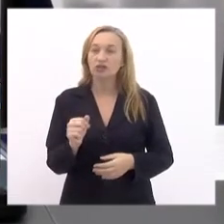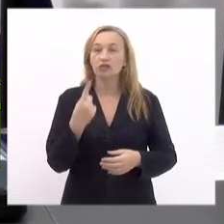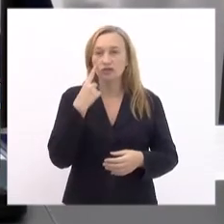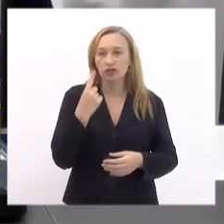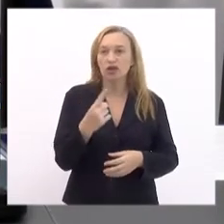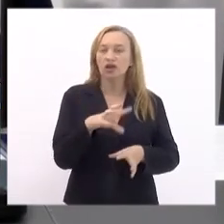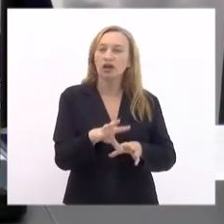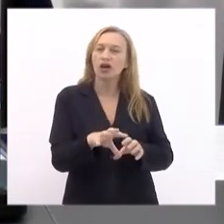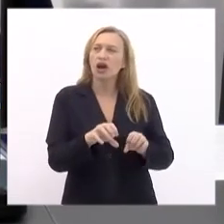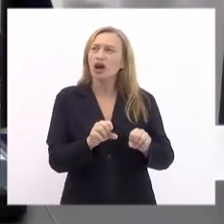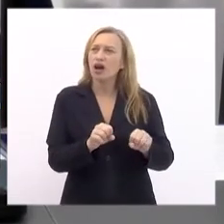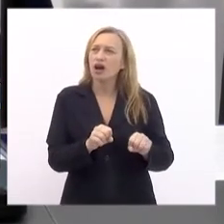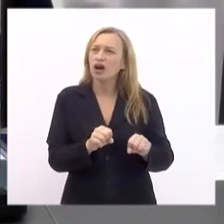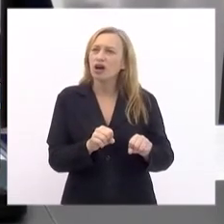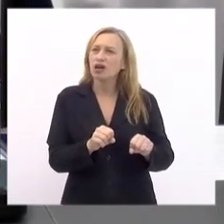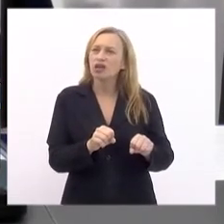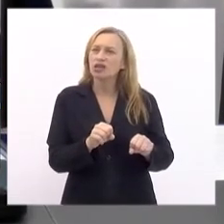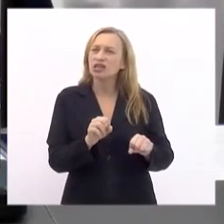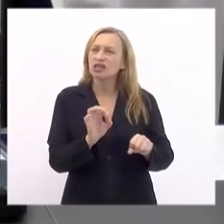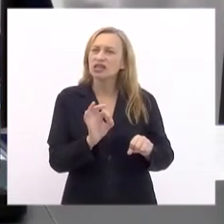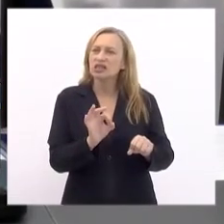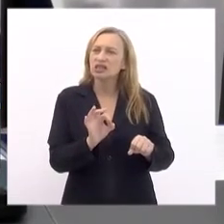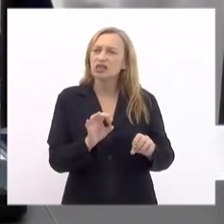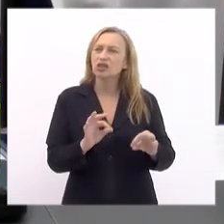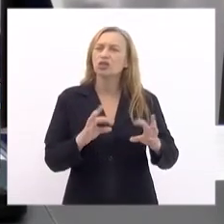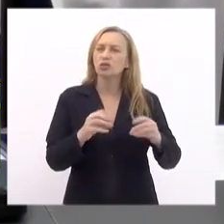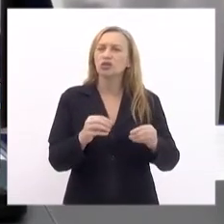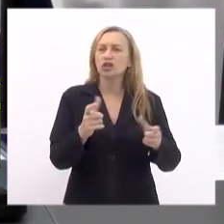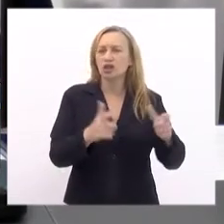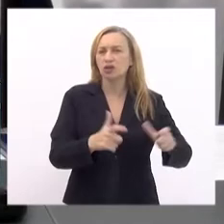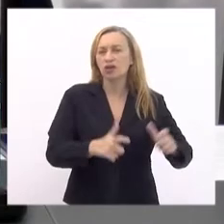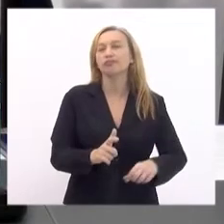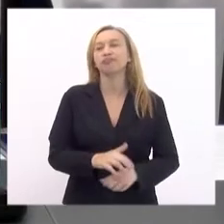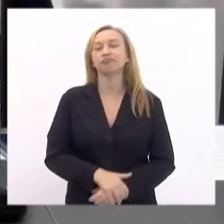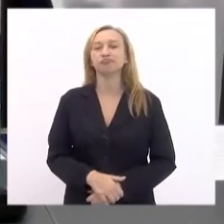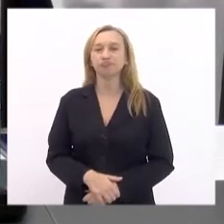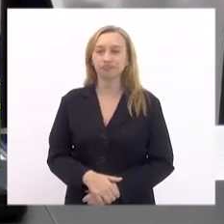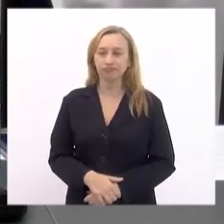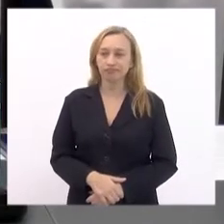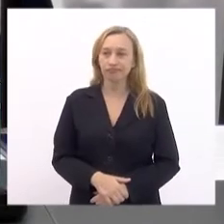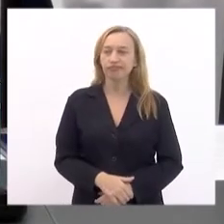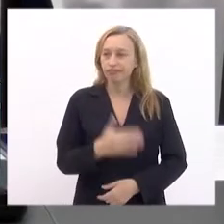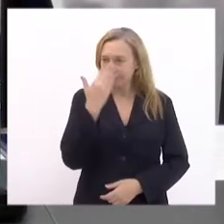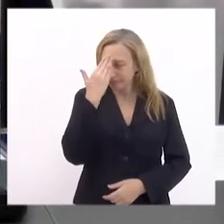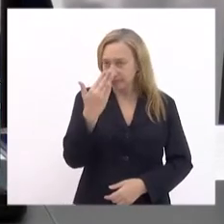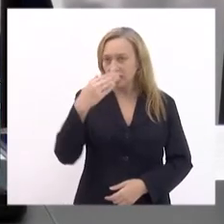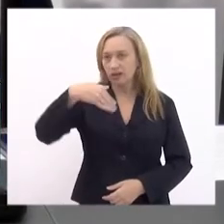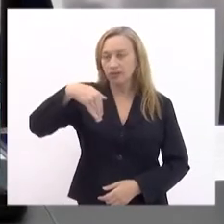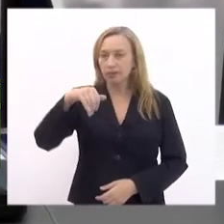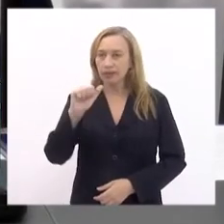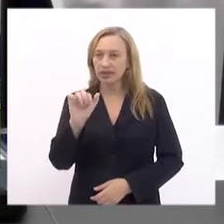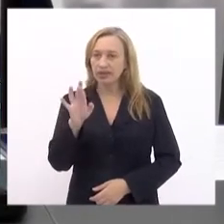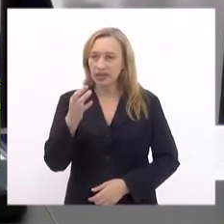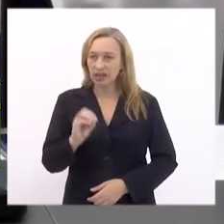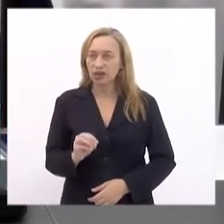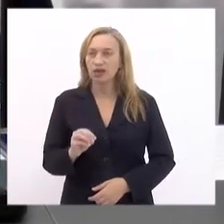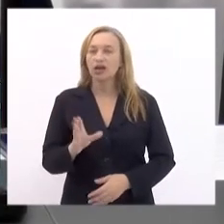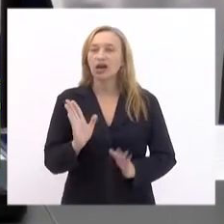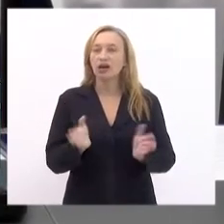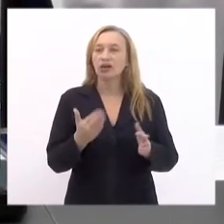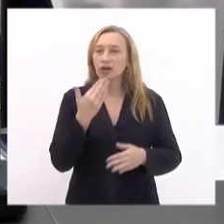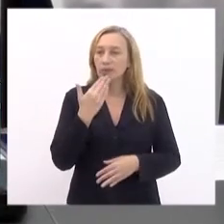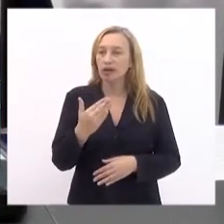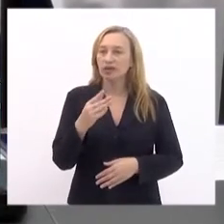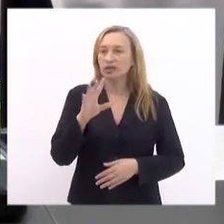formação geológica, né, daquele município. Bom, eu agradeço ao Marcelo Xavier e passo a palavra à